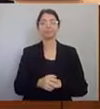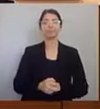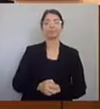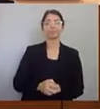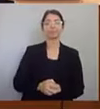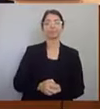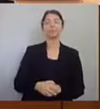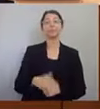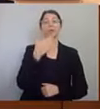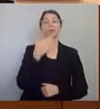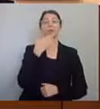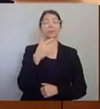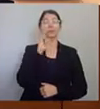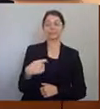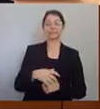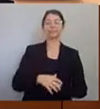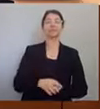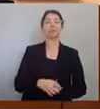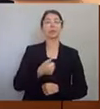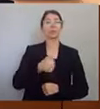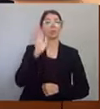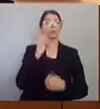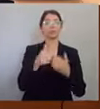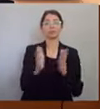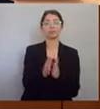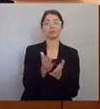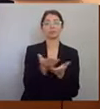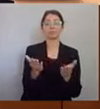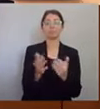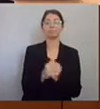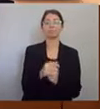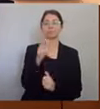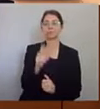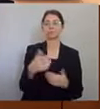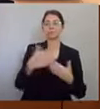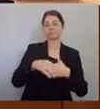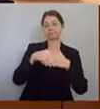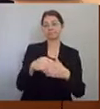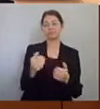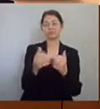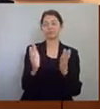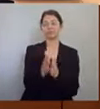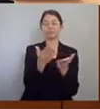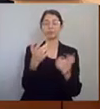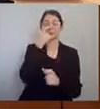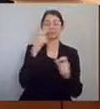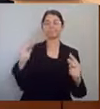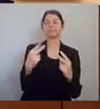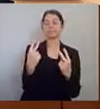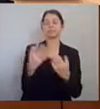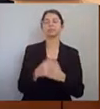obrigada, Sra. Presidente. Boa tarde a todos. Na sua pessoa, cumprimento todos e o público que nos assiste.